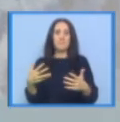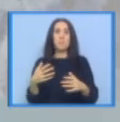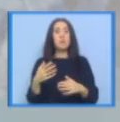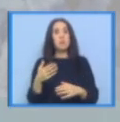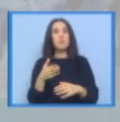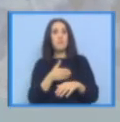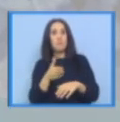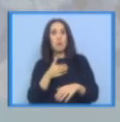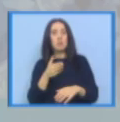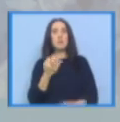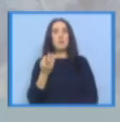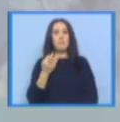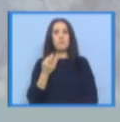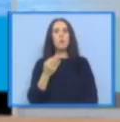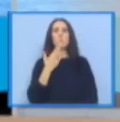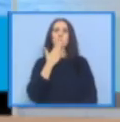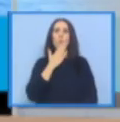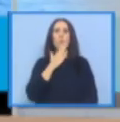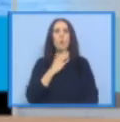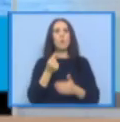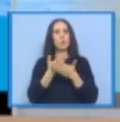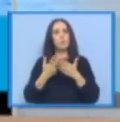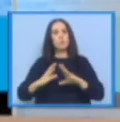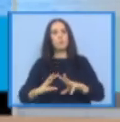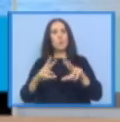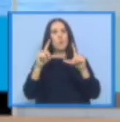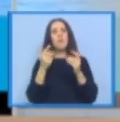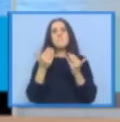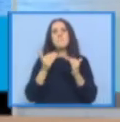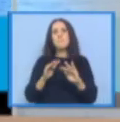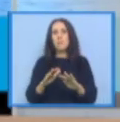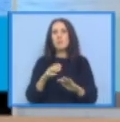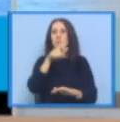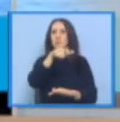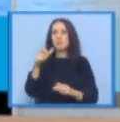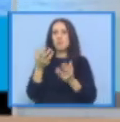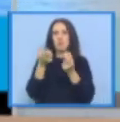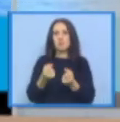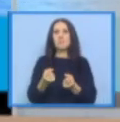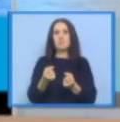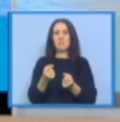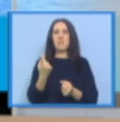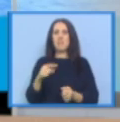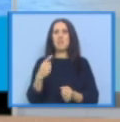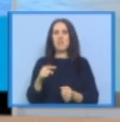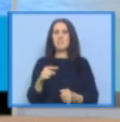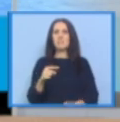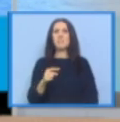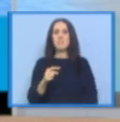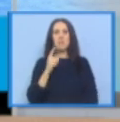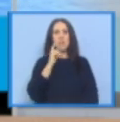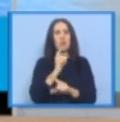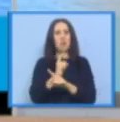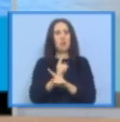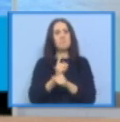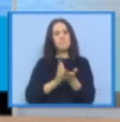numa fase em que há alguma recuperação da economia, mas há muita gente que está a passar